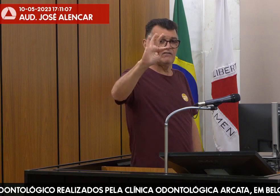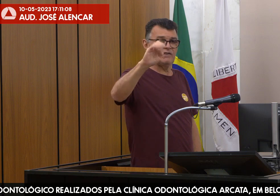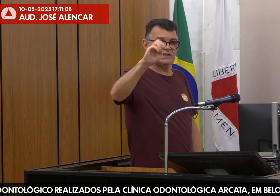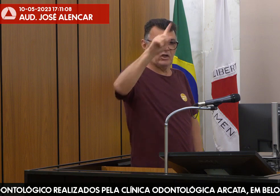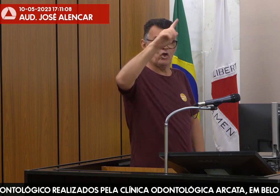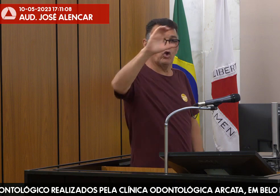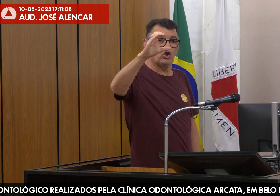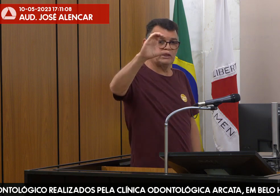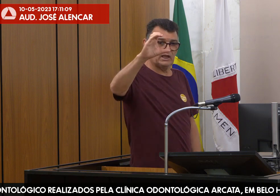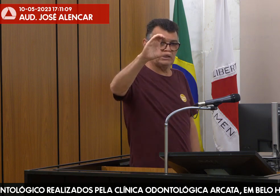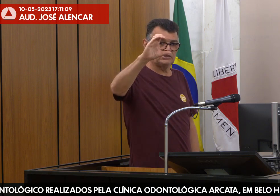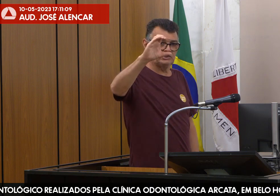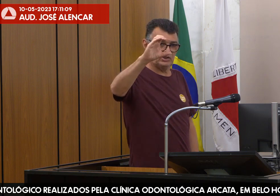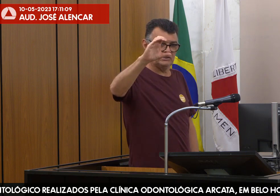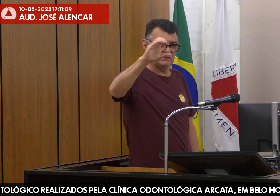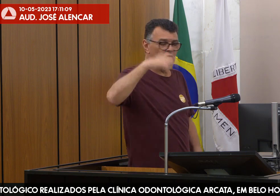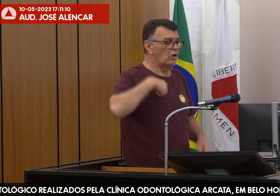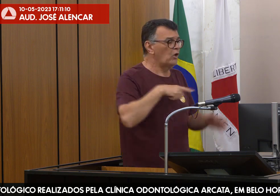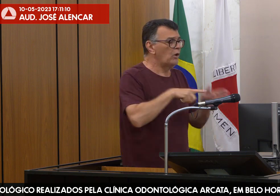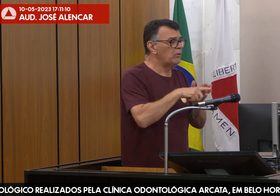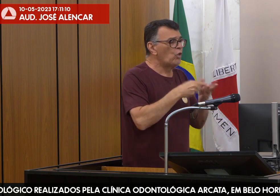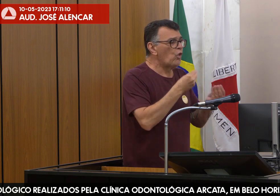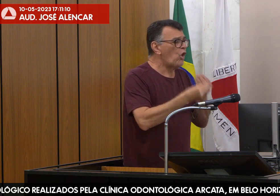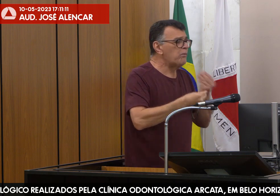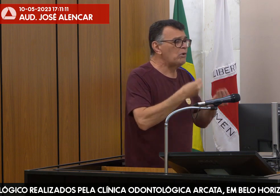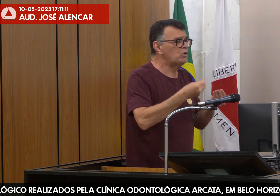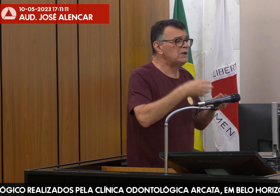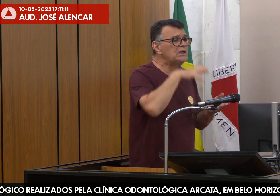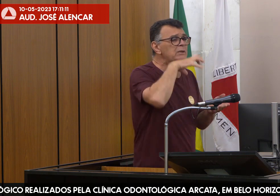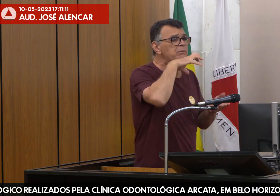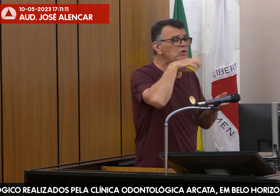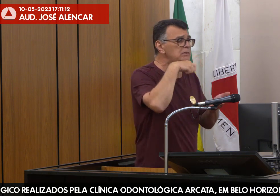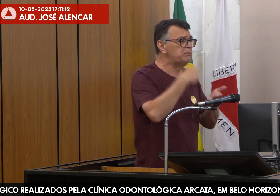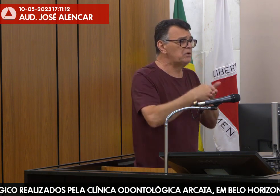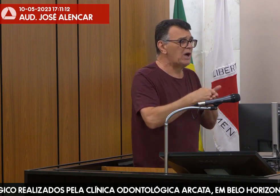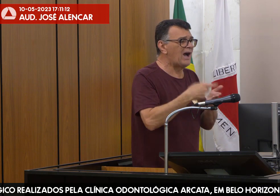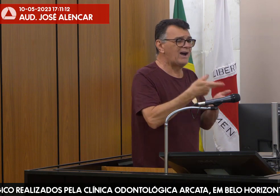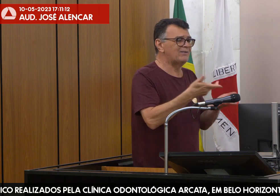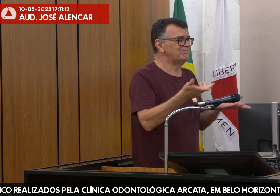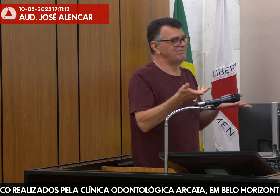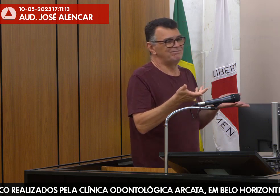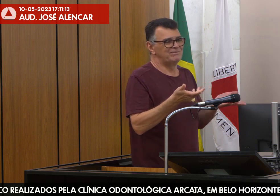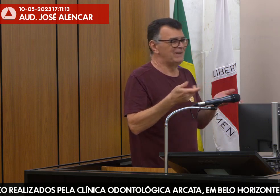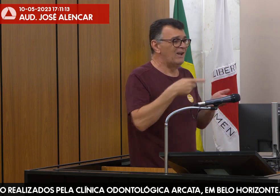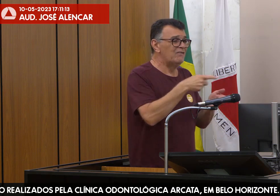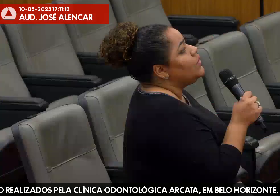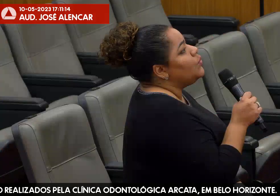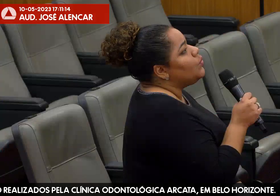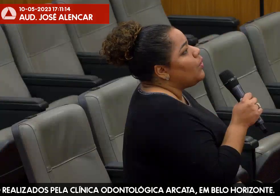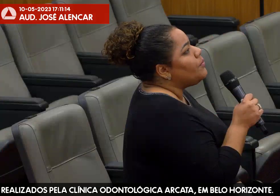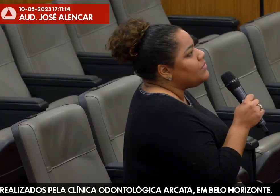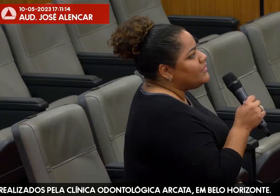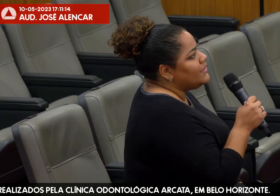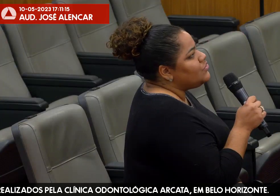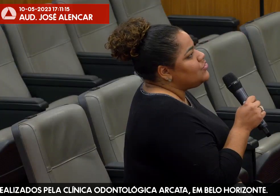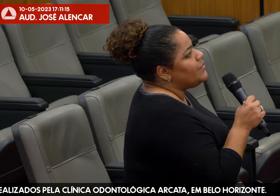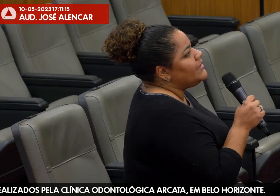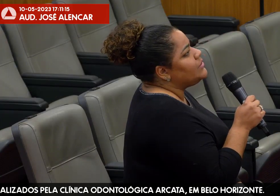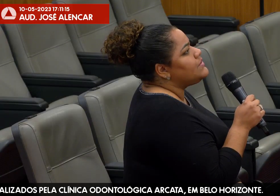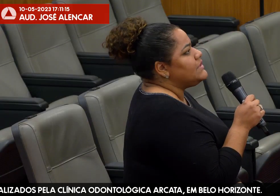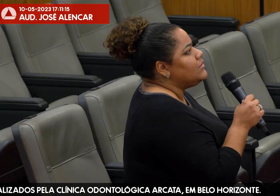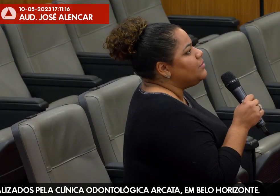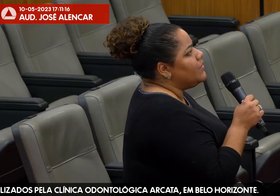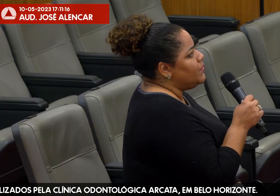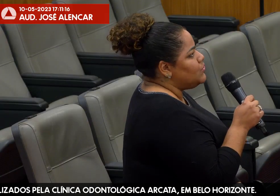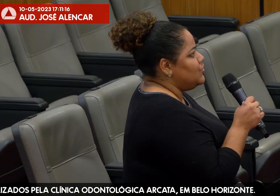e em relação a esse tratamento para Receita Federal Eu queria um comprovante